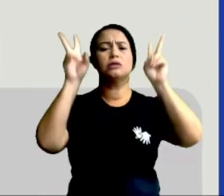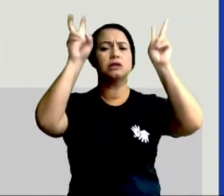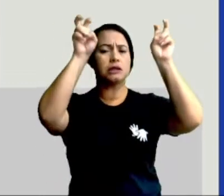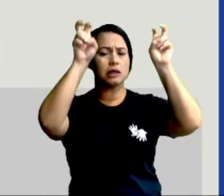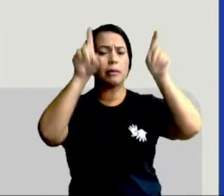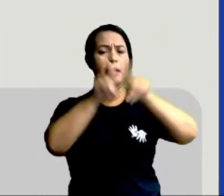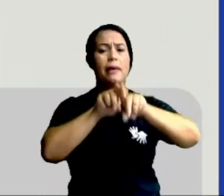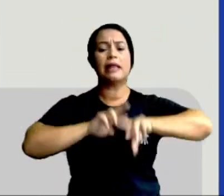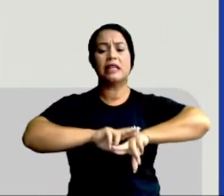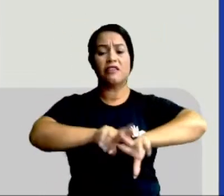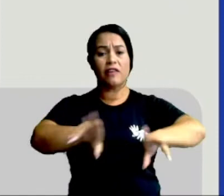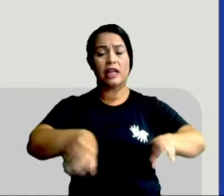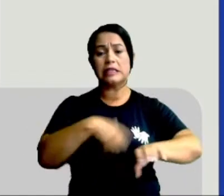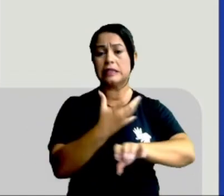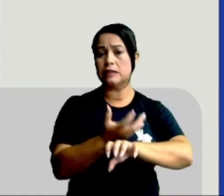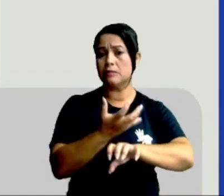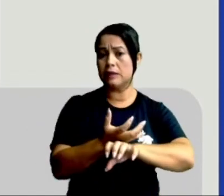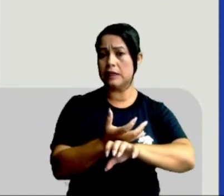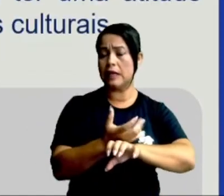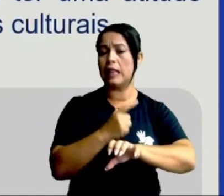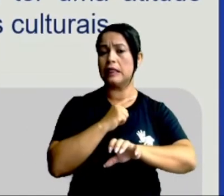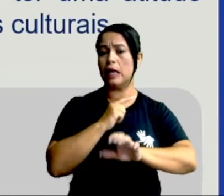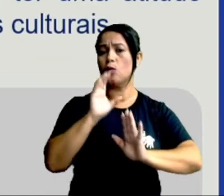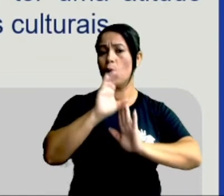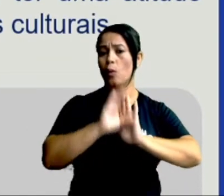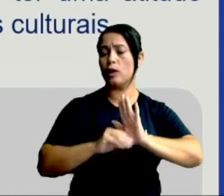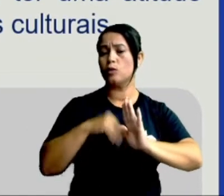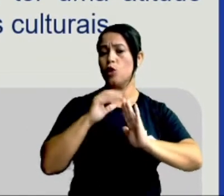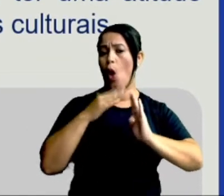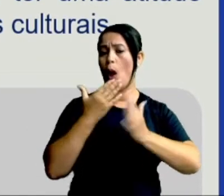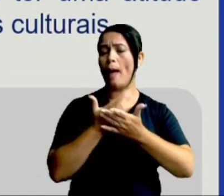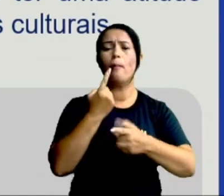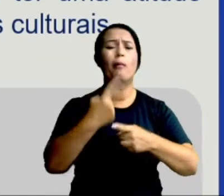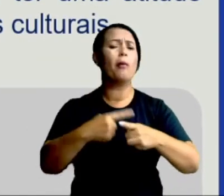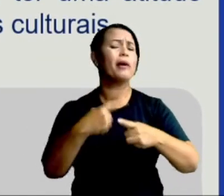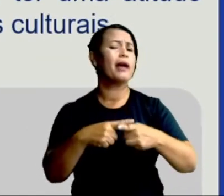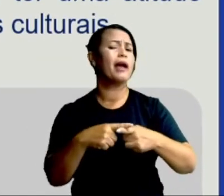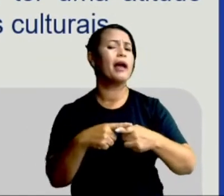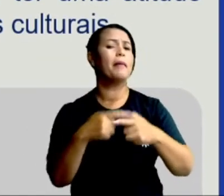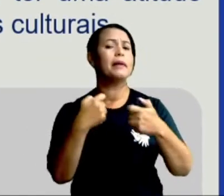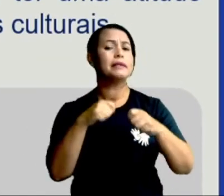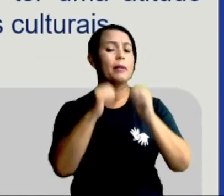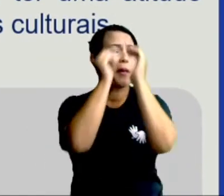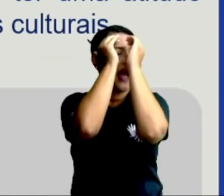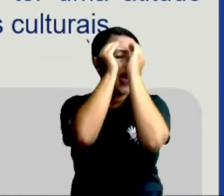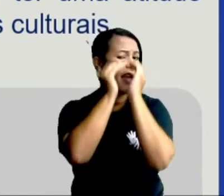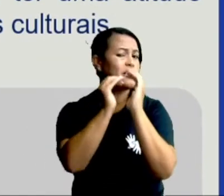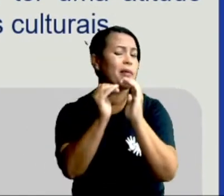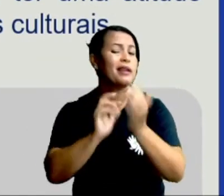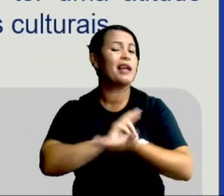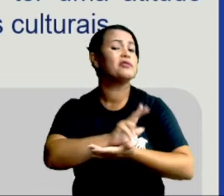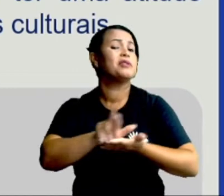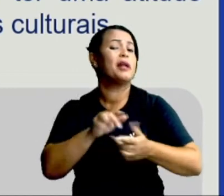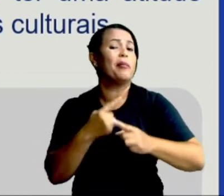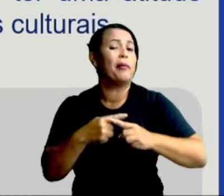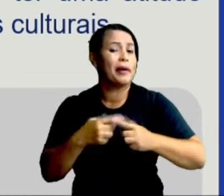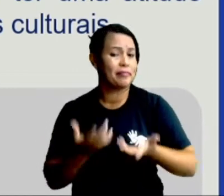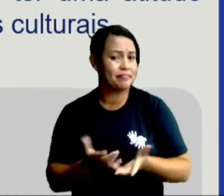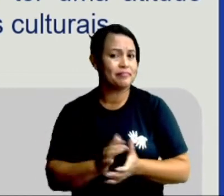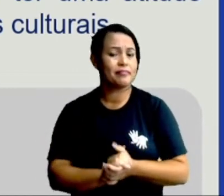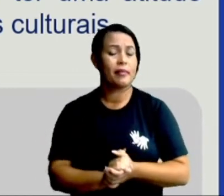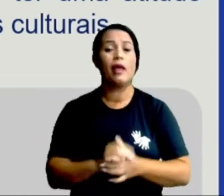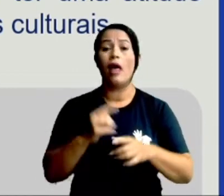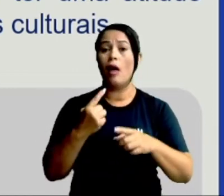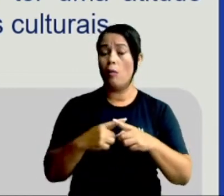diferentes disciplinas do currículo escolar. Por que devemos respeitar essas diversidades?